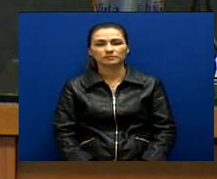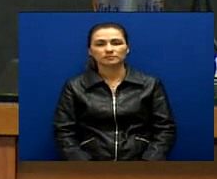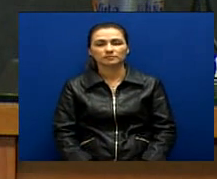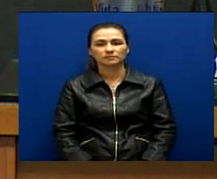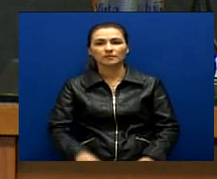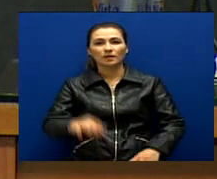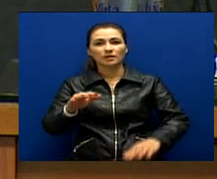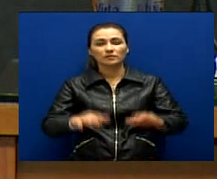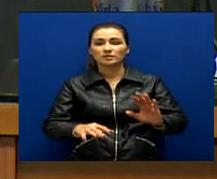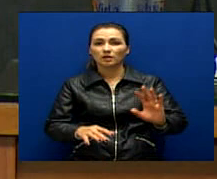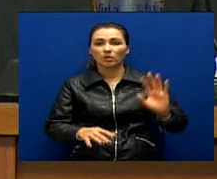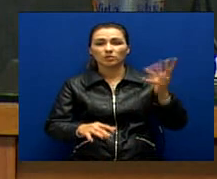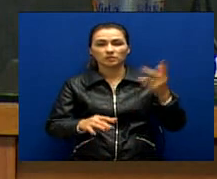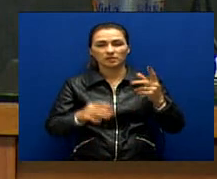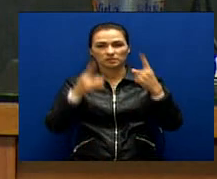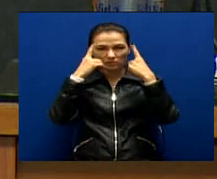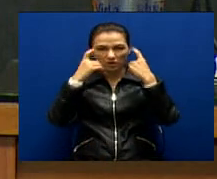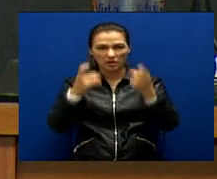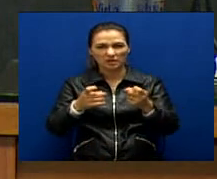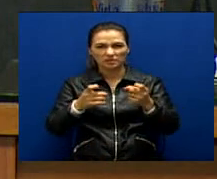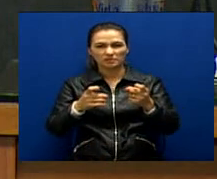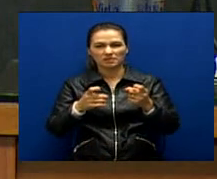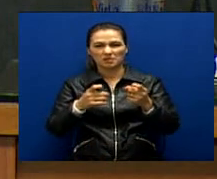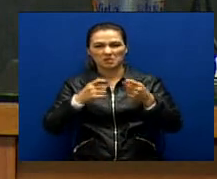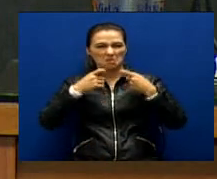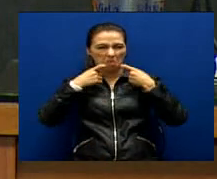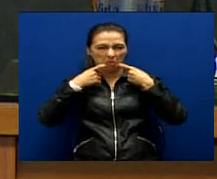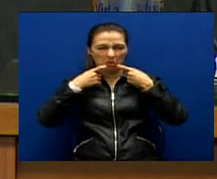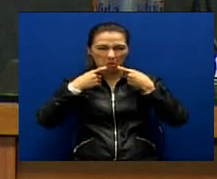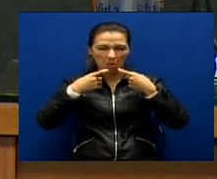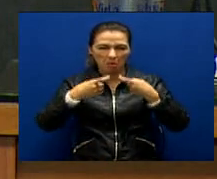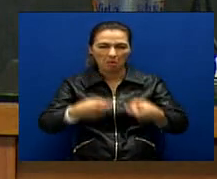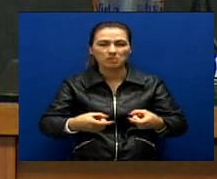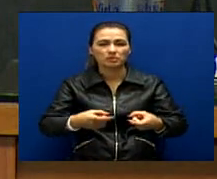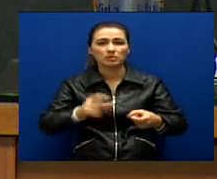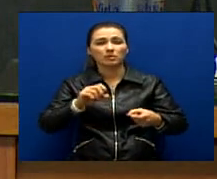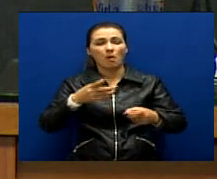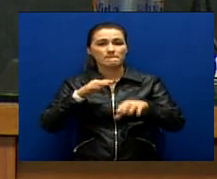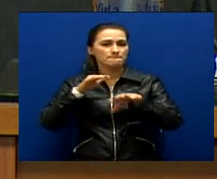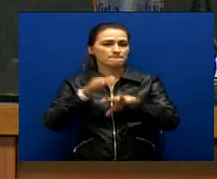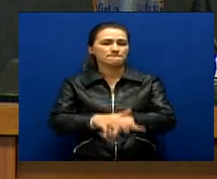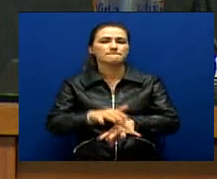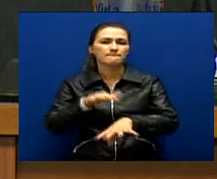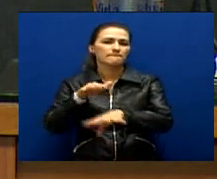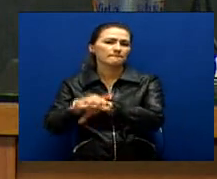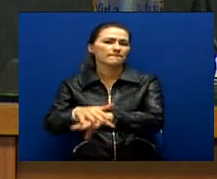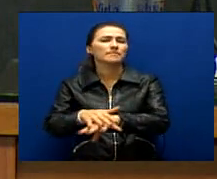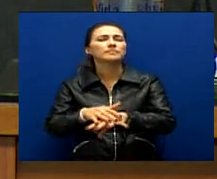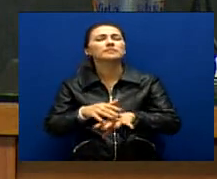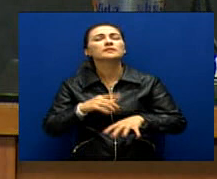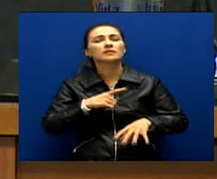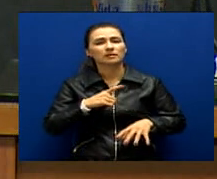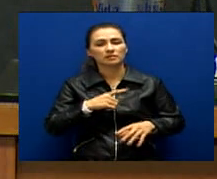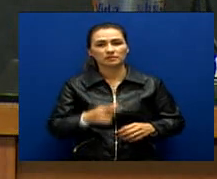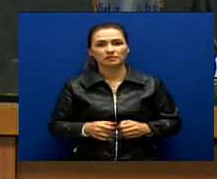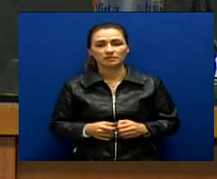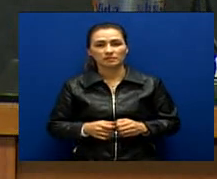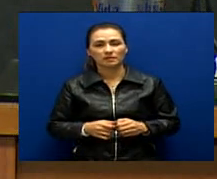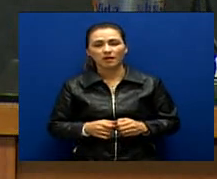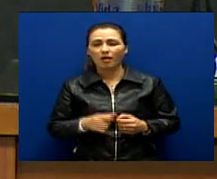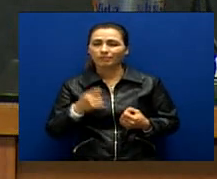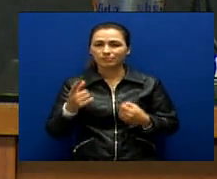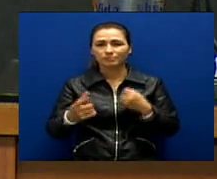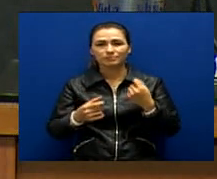violência de fato de haver bautista física felizmente é rara ela acontece mas é rara diante do tamanho dos problemas do sistema